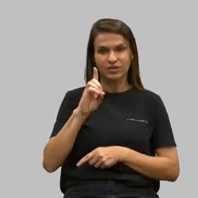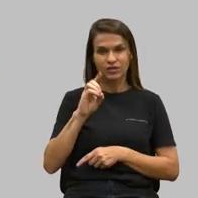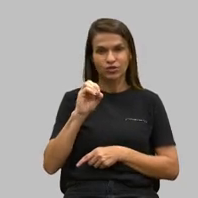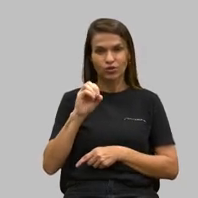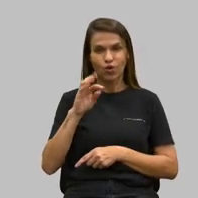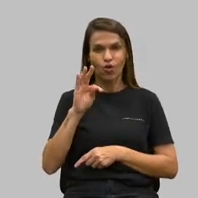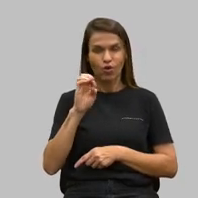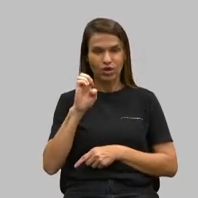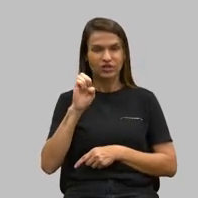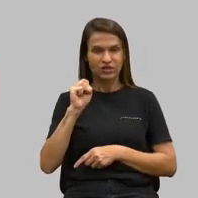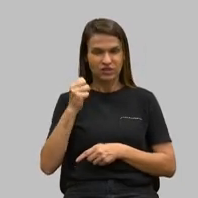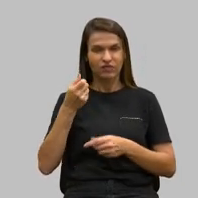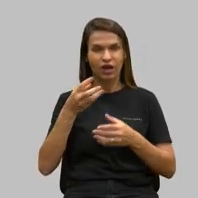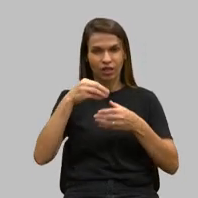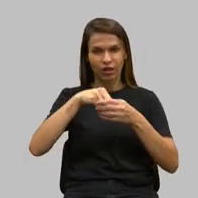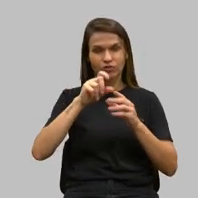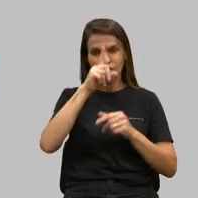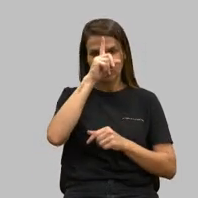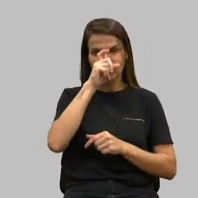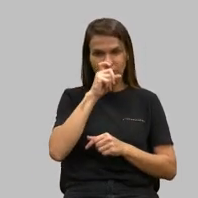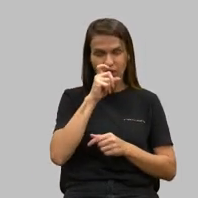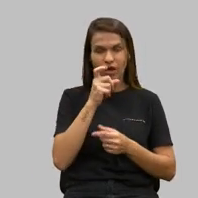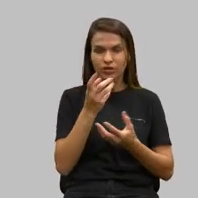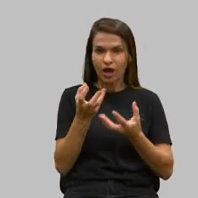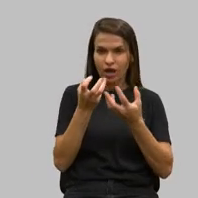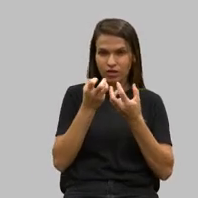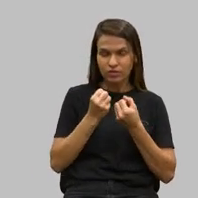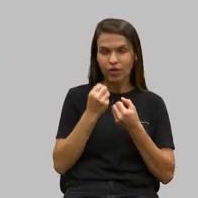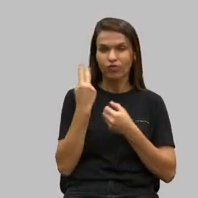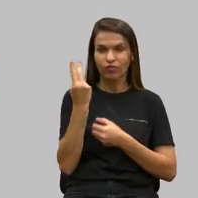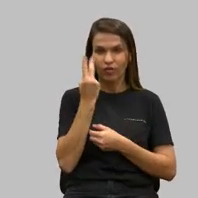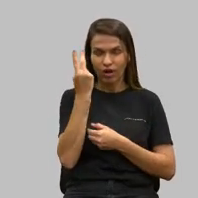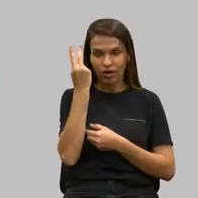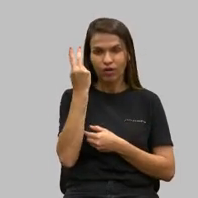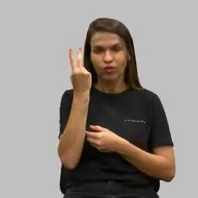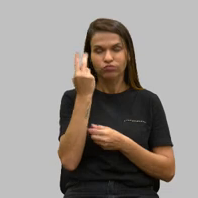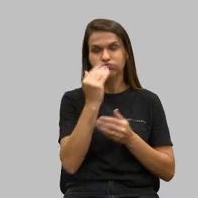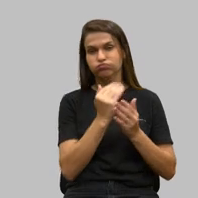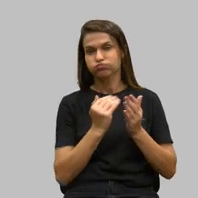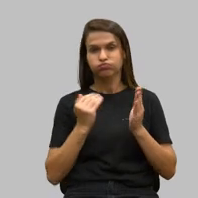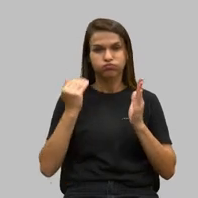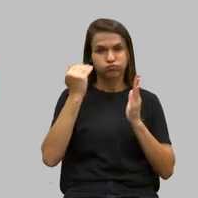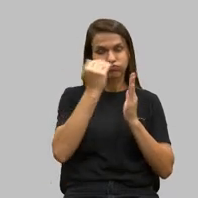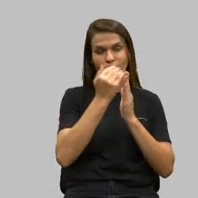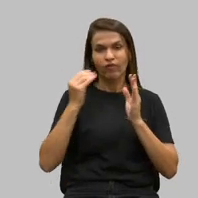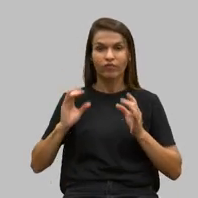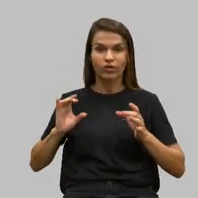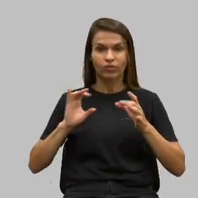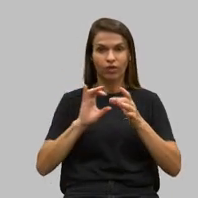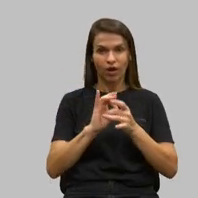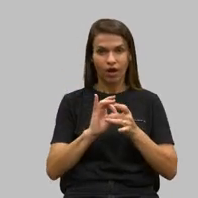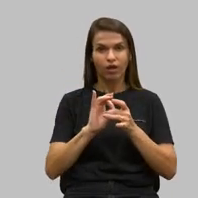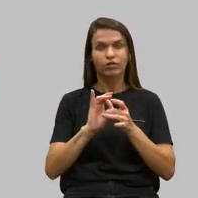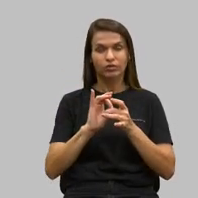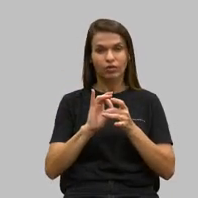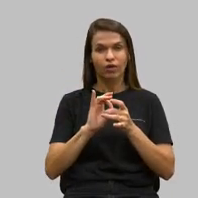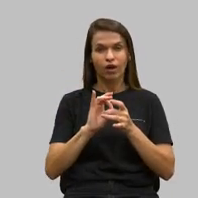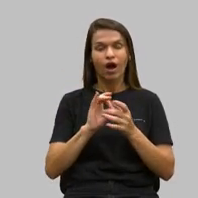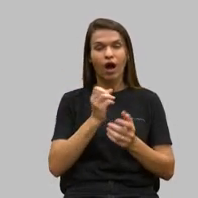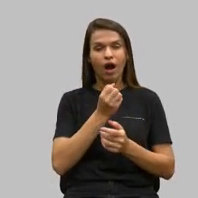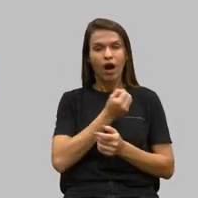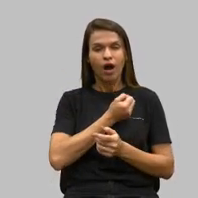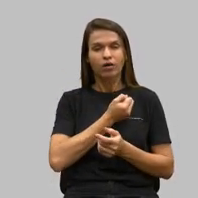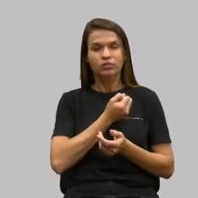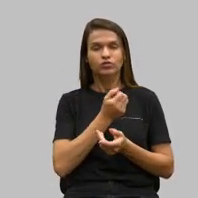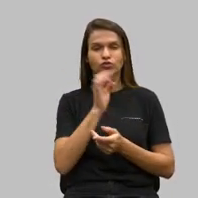captadores, eles estão agora recebendo um valor muito grande vinculado ao número, a